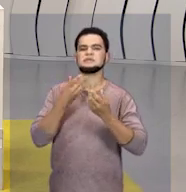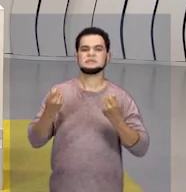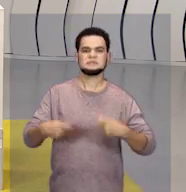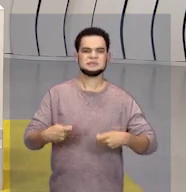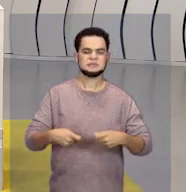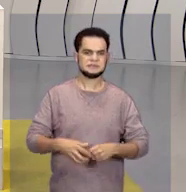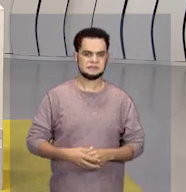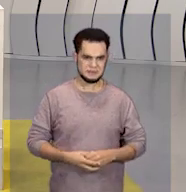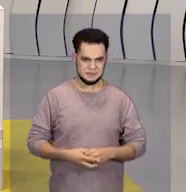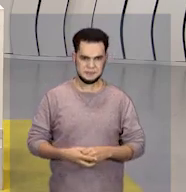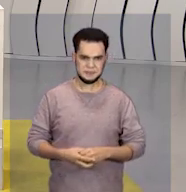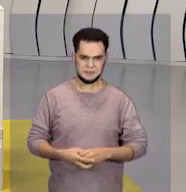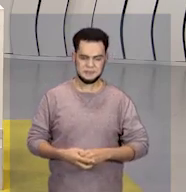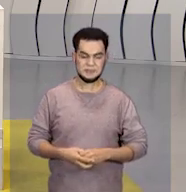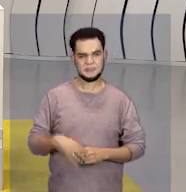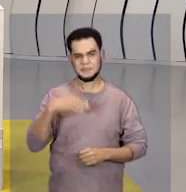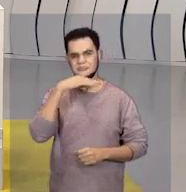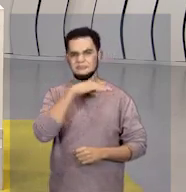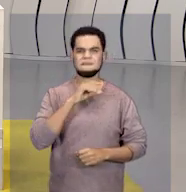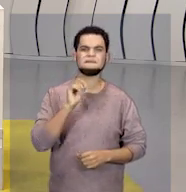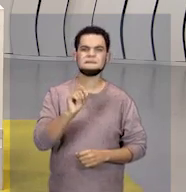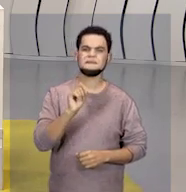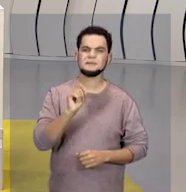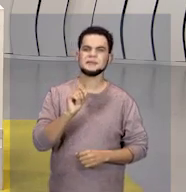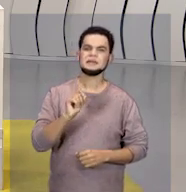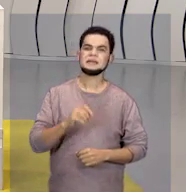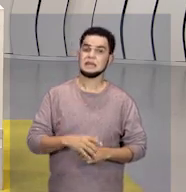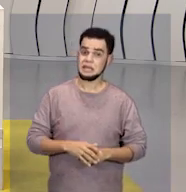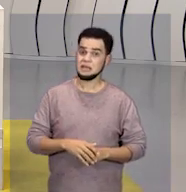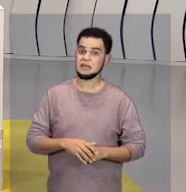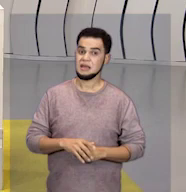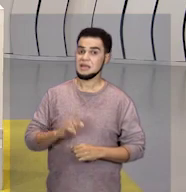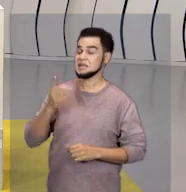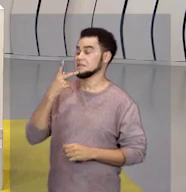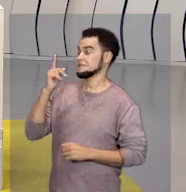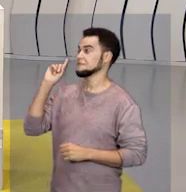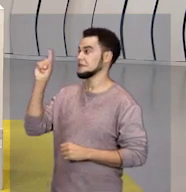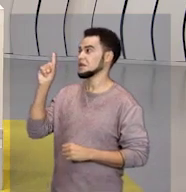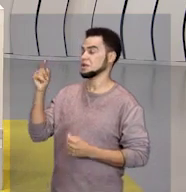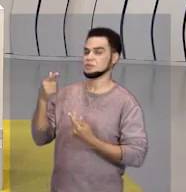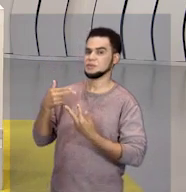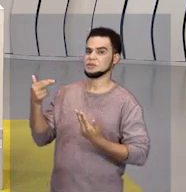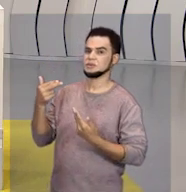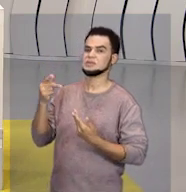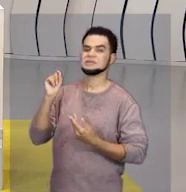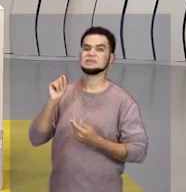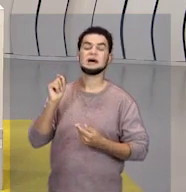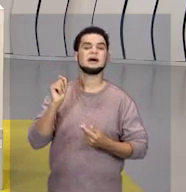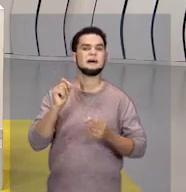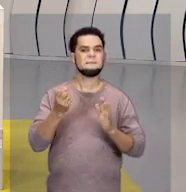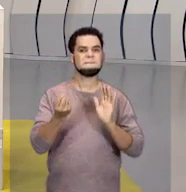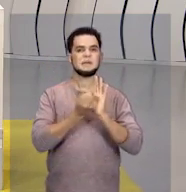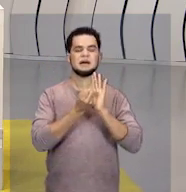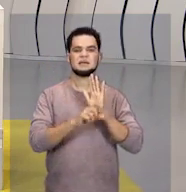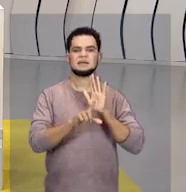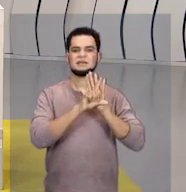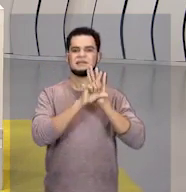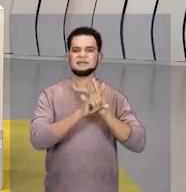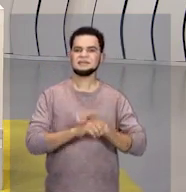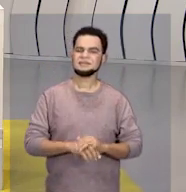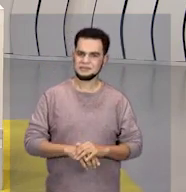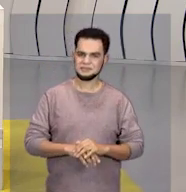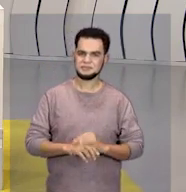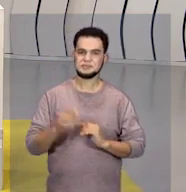Percebe então que aqui está falando que é uma coisa é aquilo que está escrito lá nas leis. Outra coisa é o que acontece